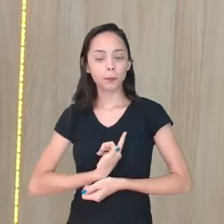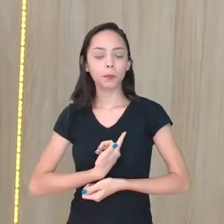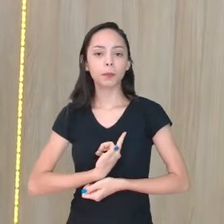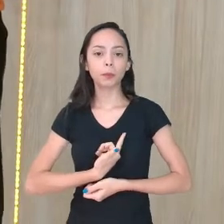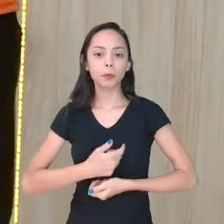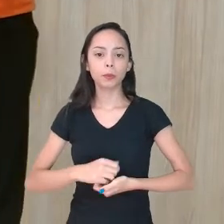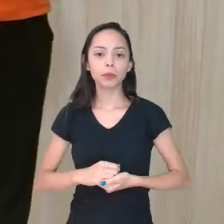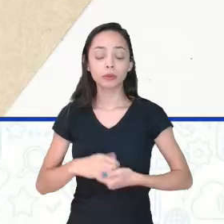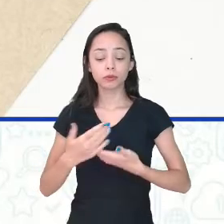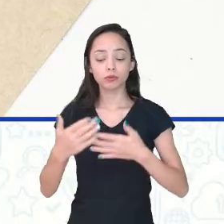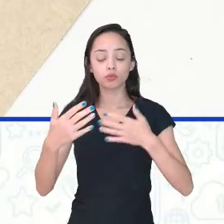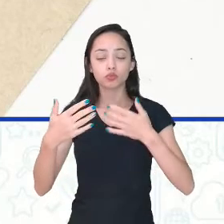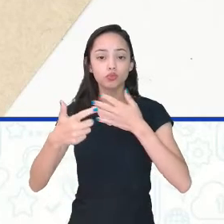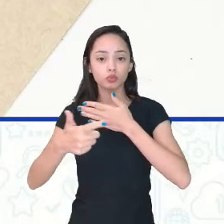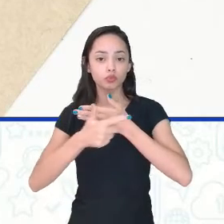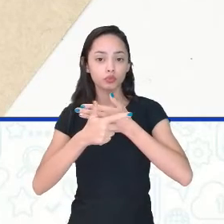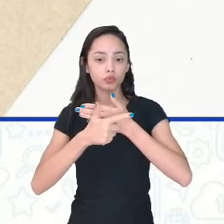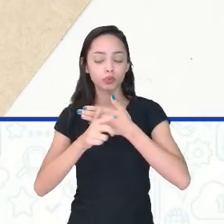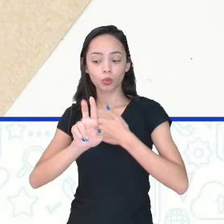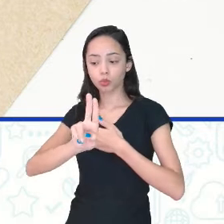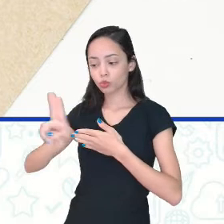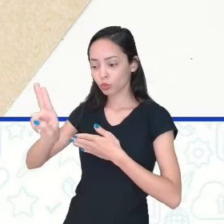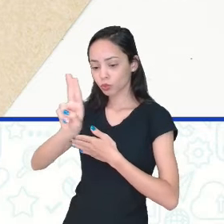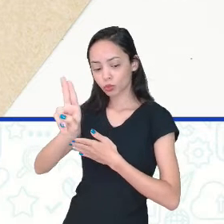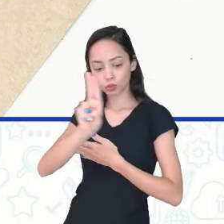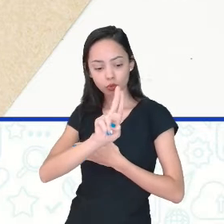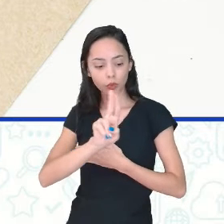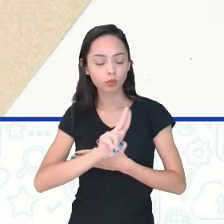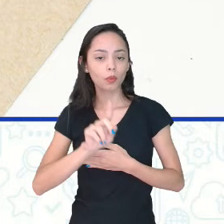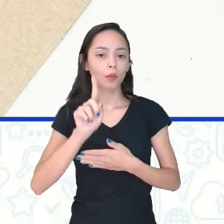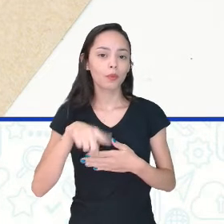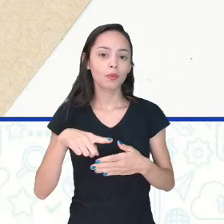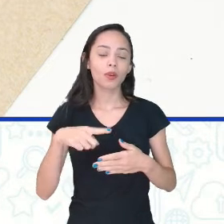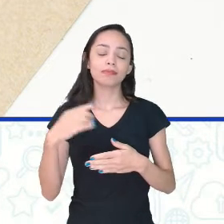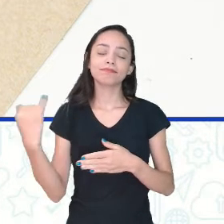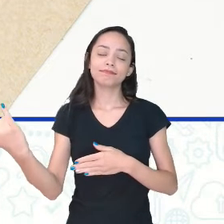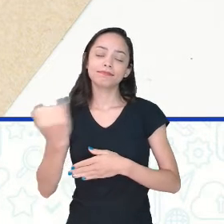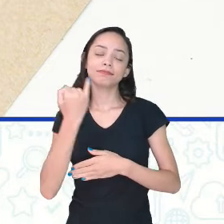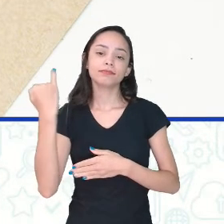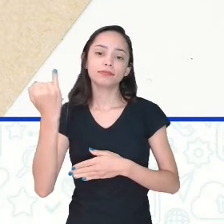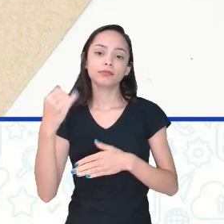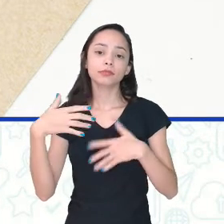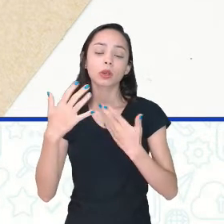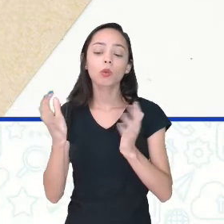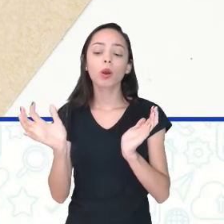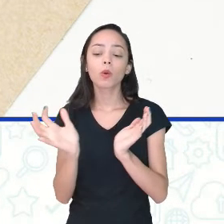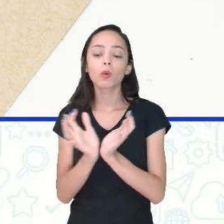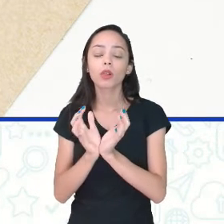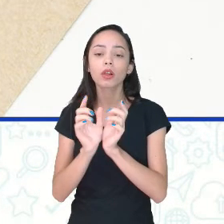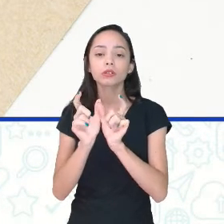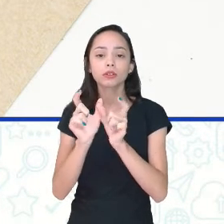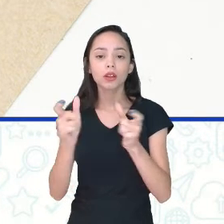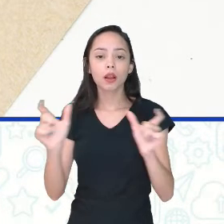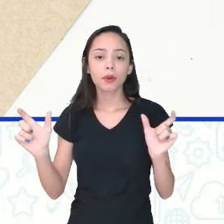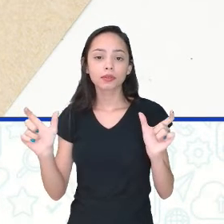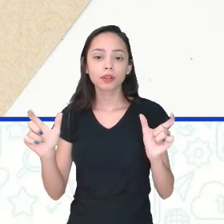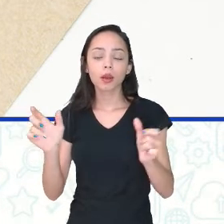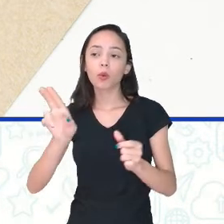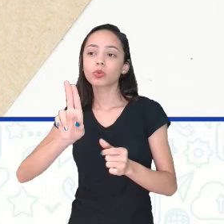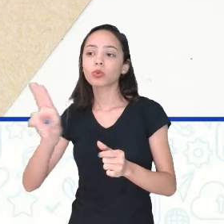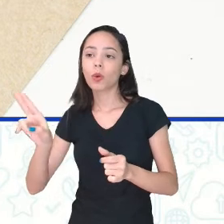E a função de nomear é essencial. E qual é a classe gramatical que nomeia os